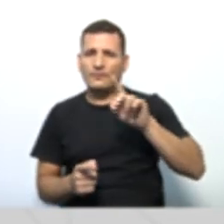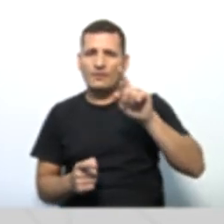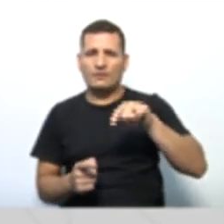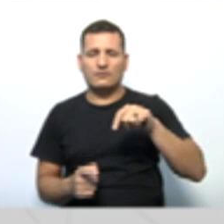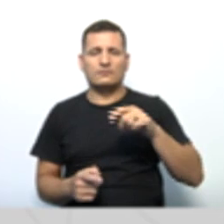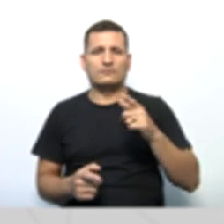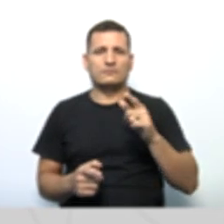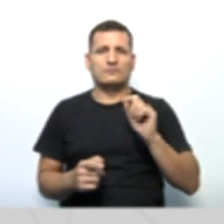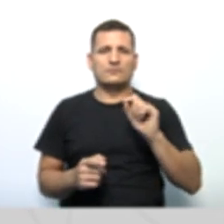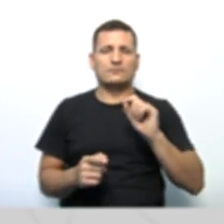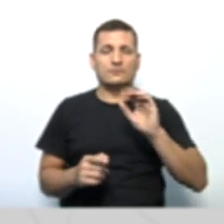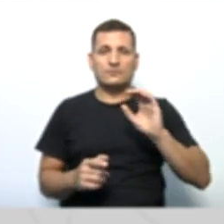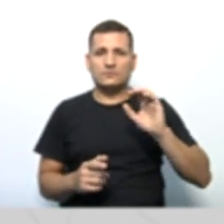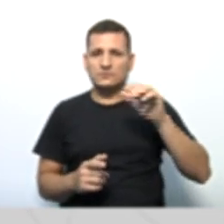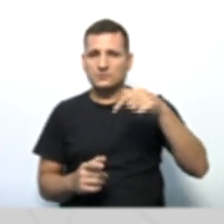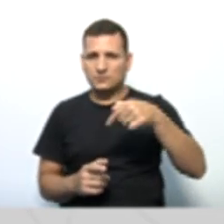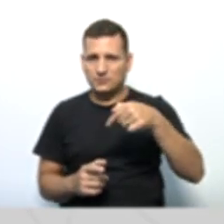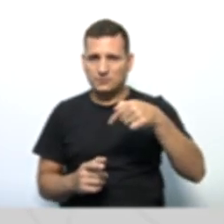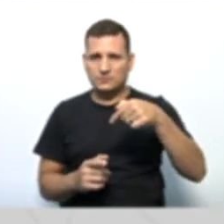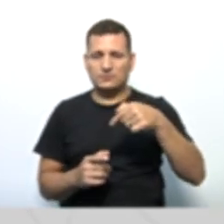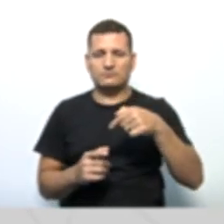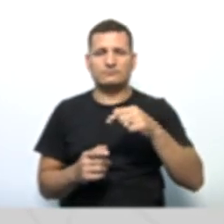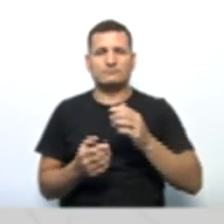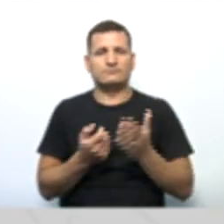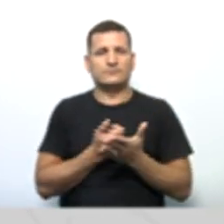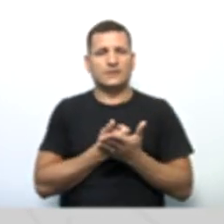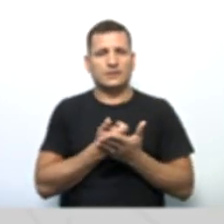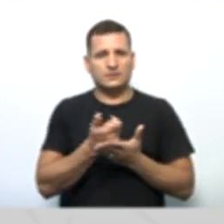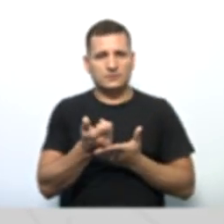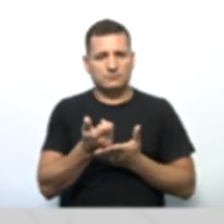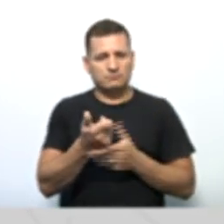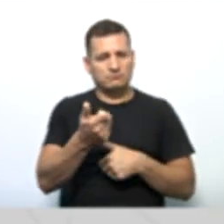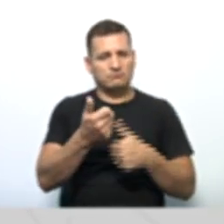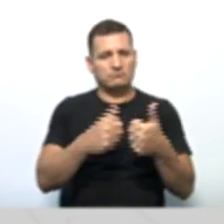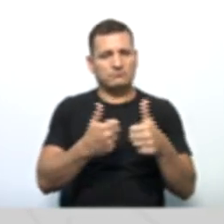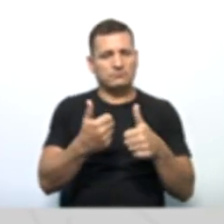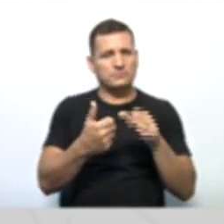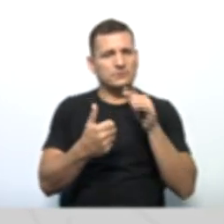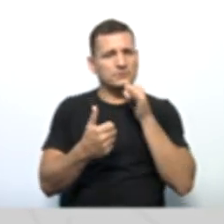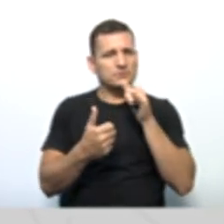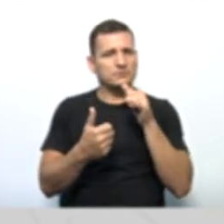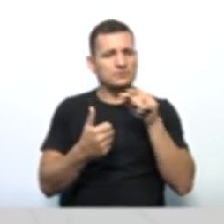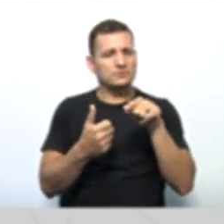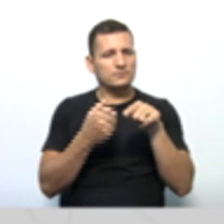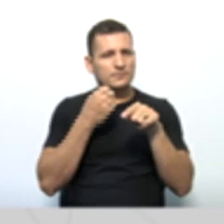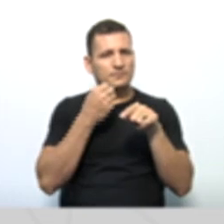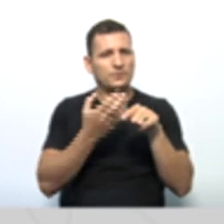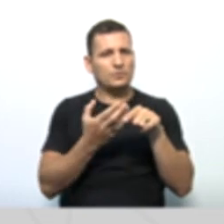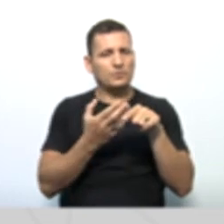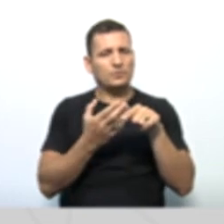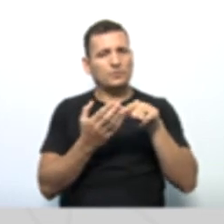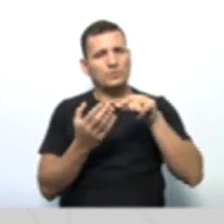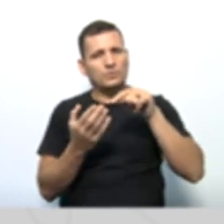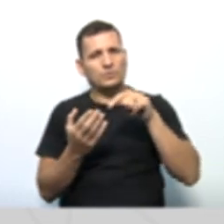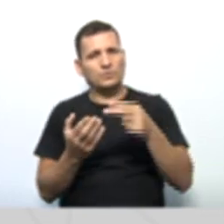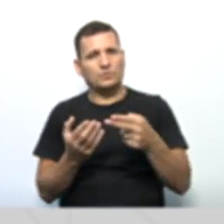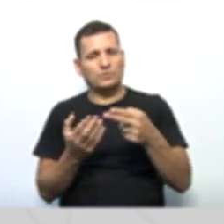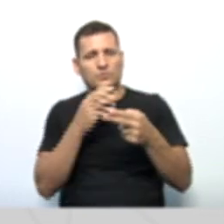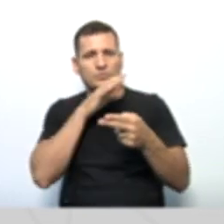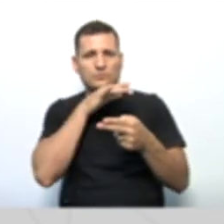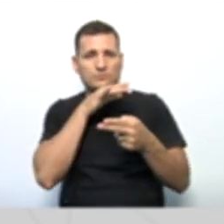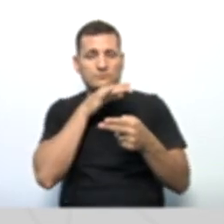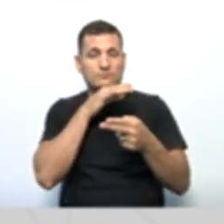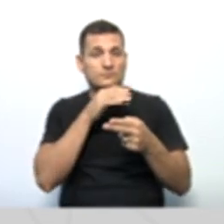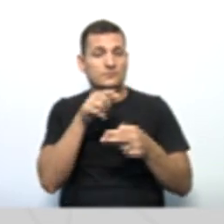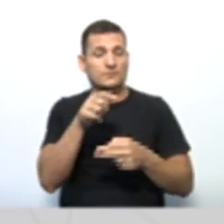a consequência da ação para avaliar se essa ação ela é boa ou se ela é ruim. Ela vai ser boa na medida